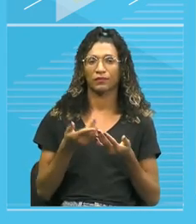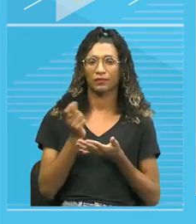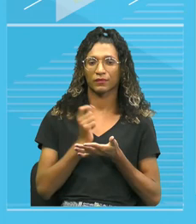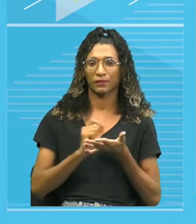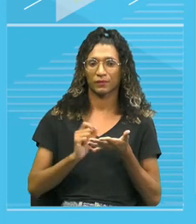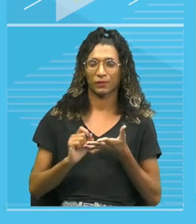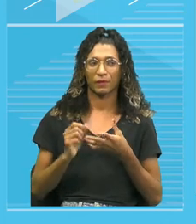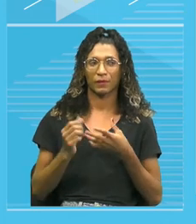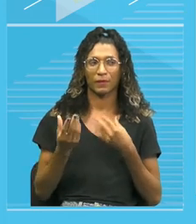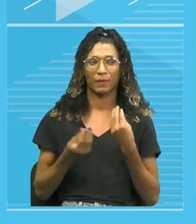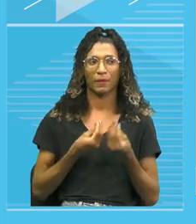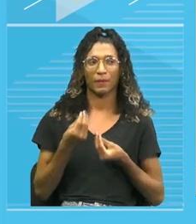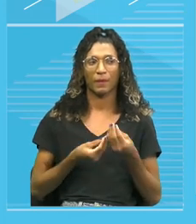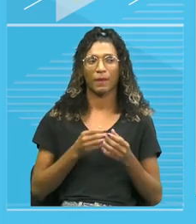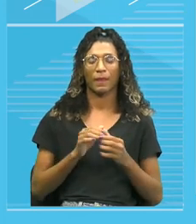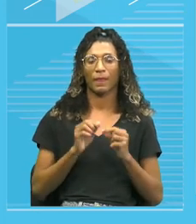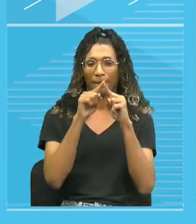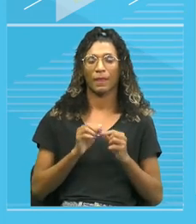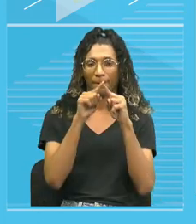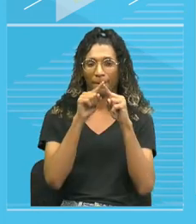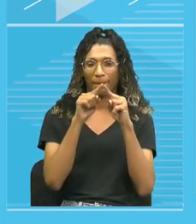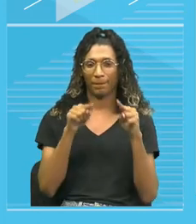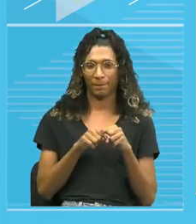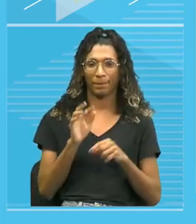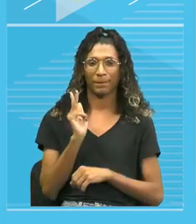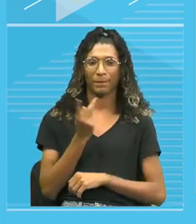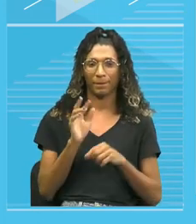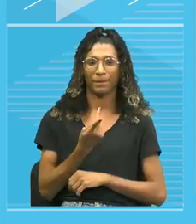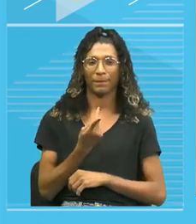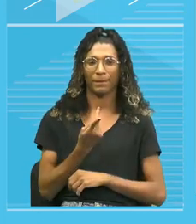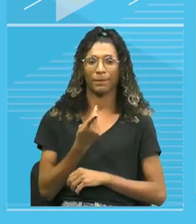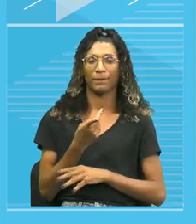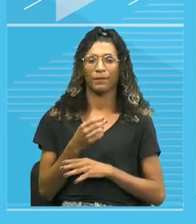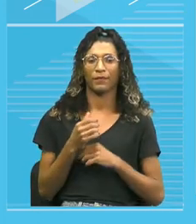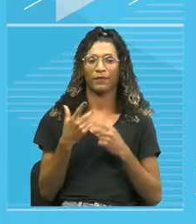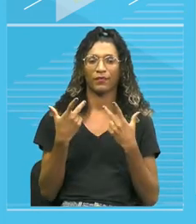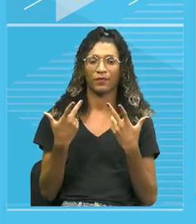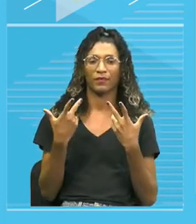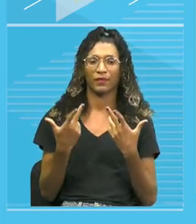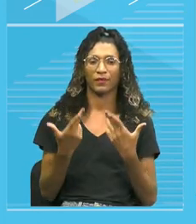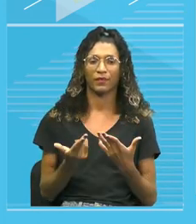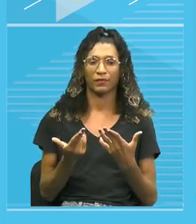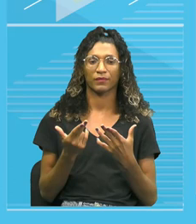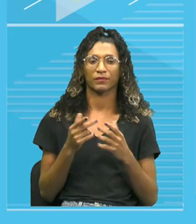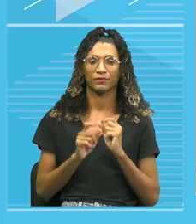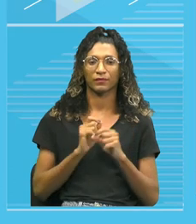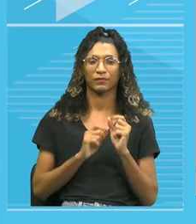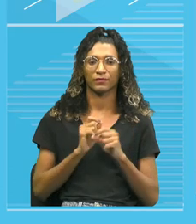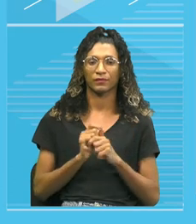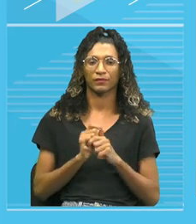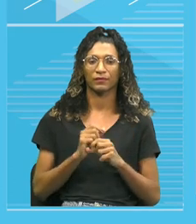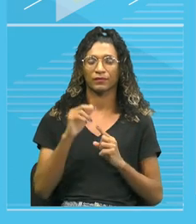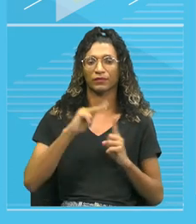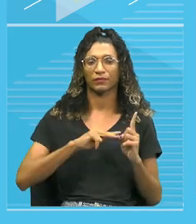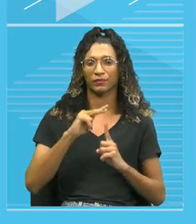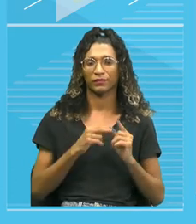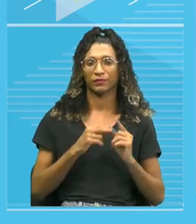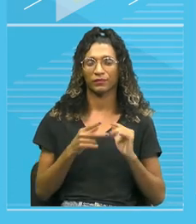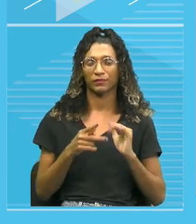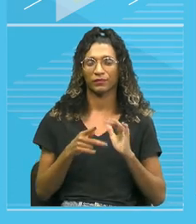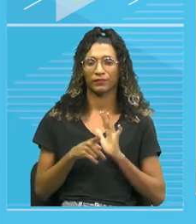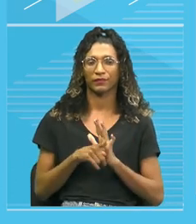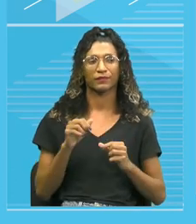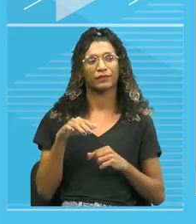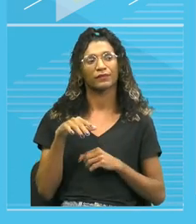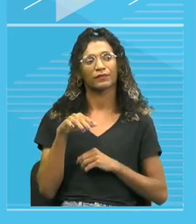expressão delta h vai ficar igual a entalpia dos produtos